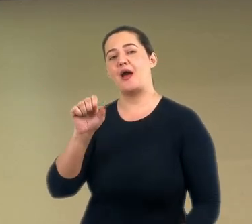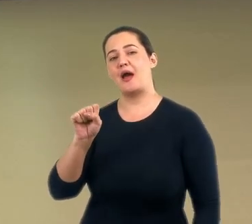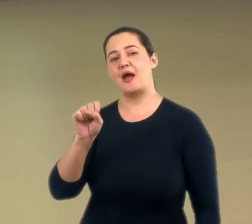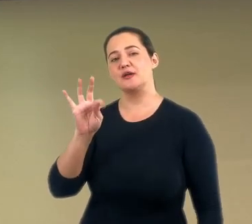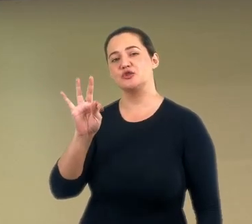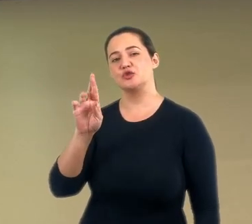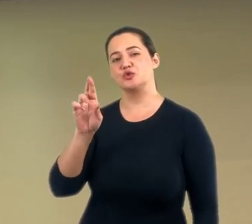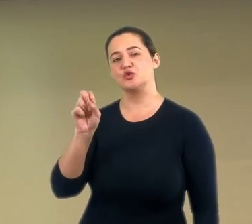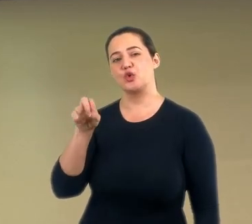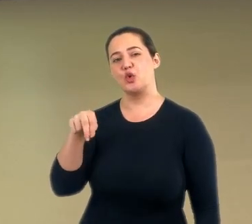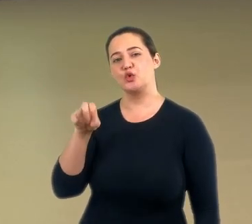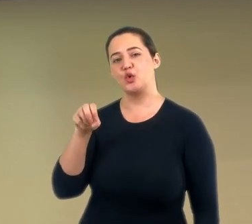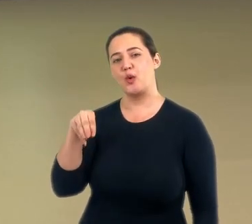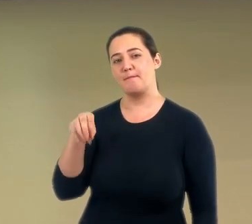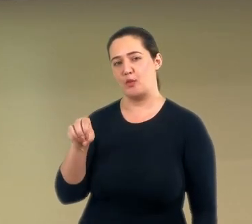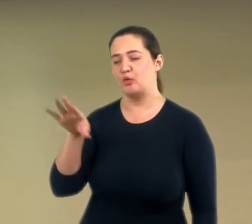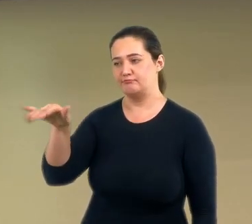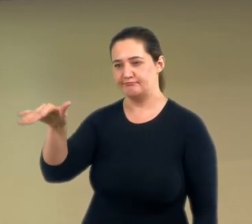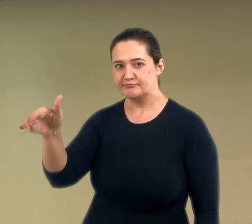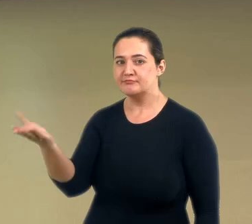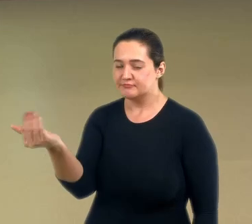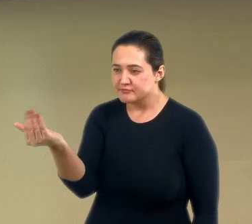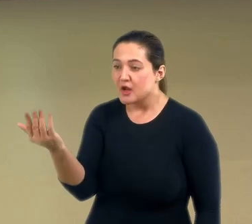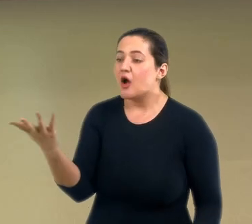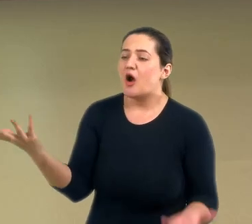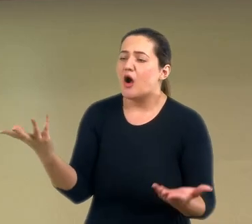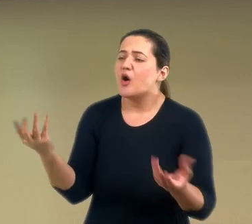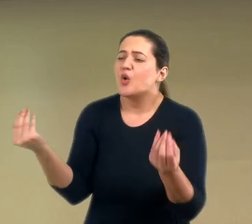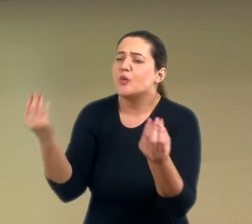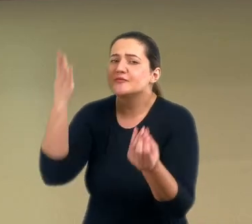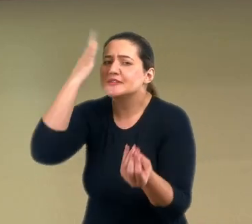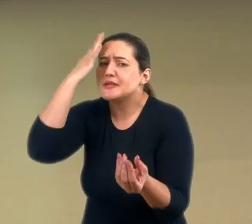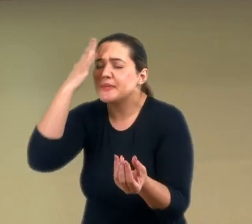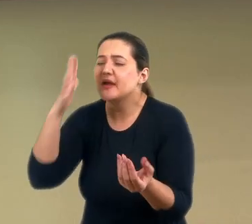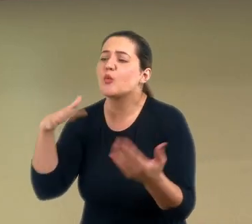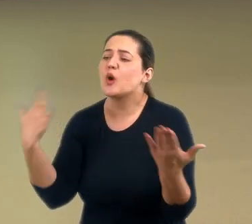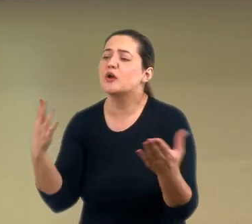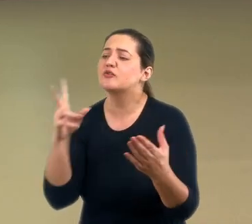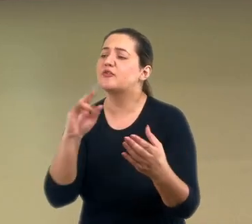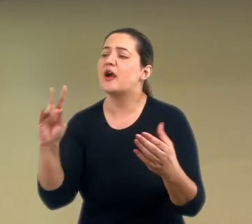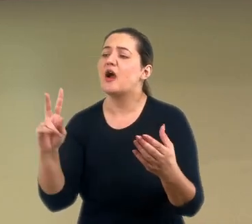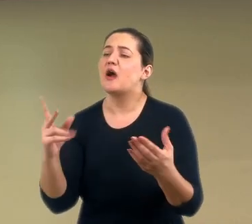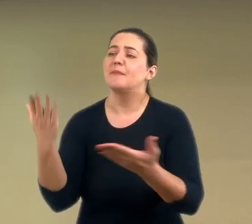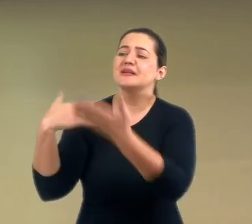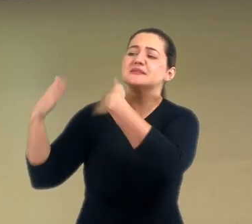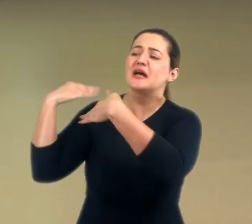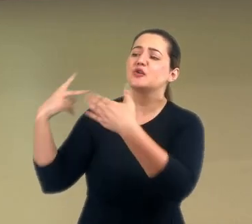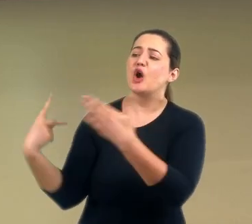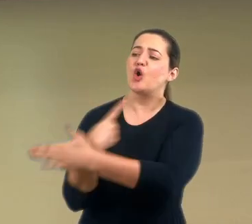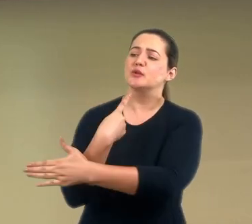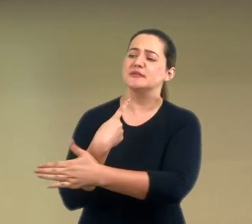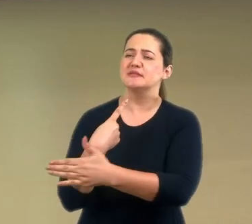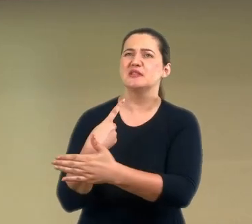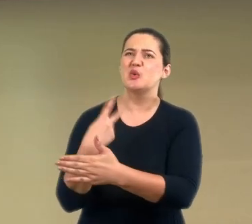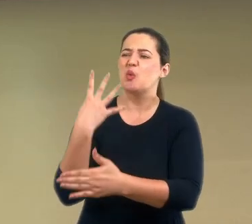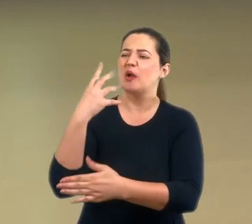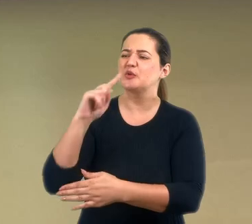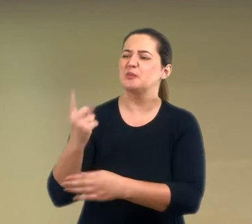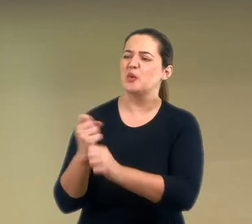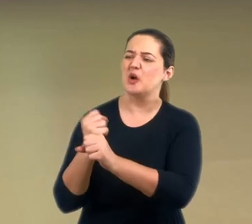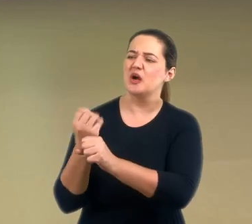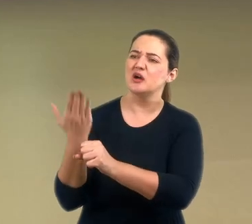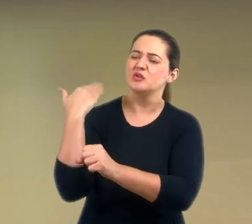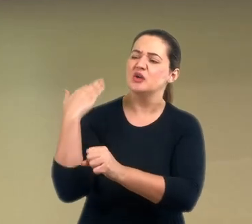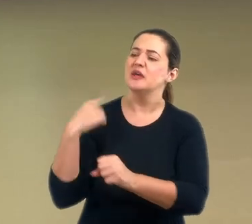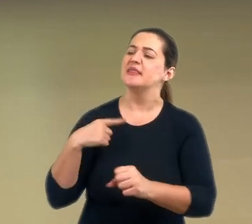escuta, de acordo com o calendário que nós usamos hoje, quando você acha que houve, há mais ou menos 4.000